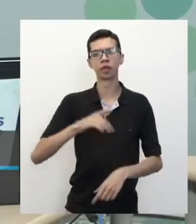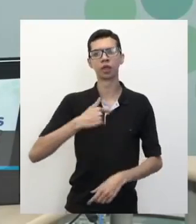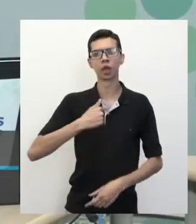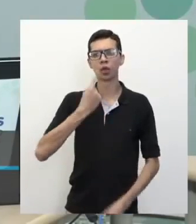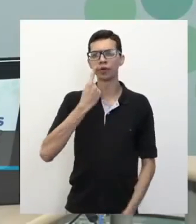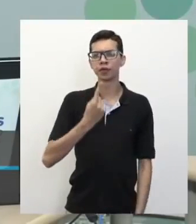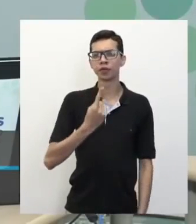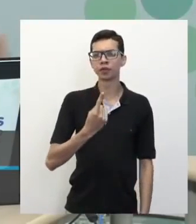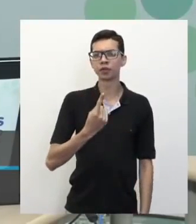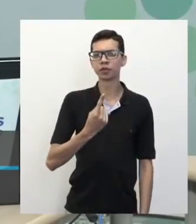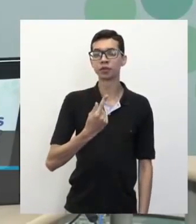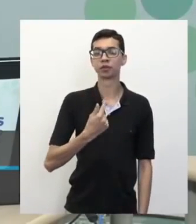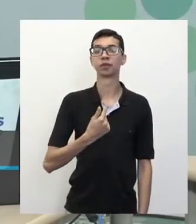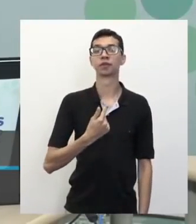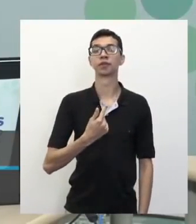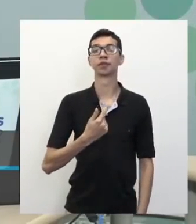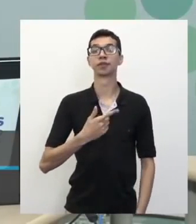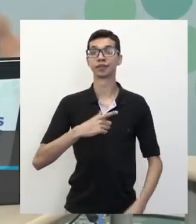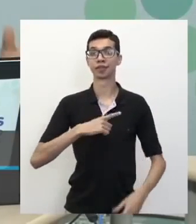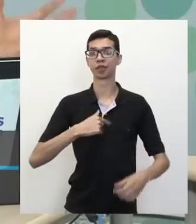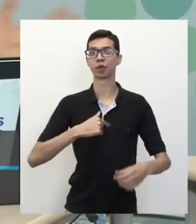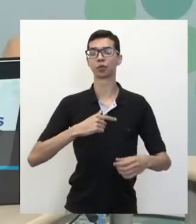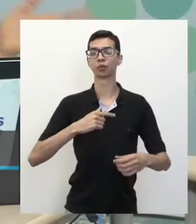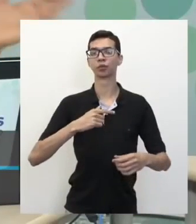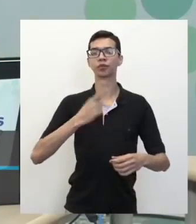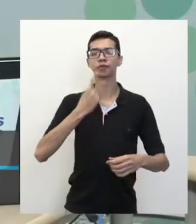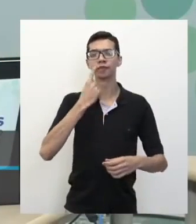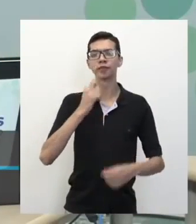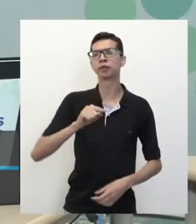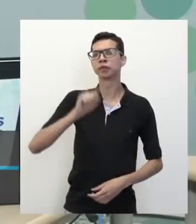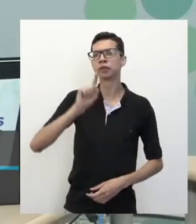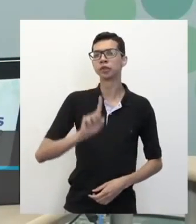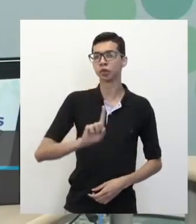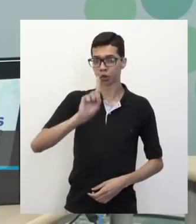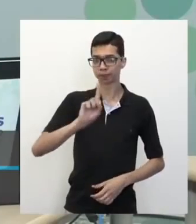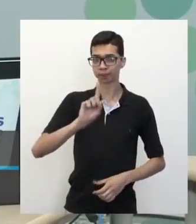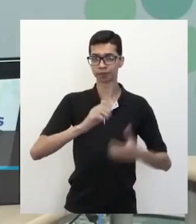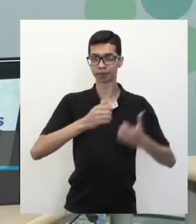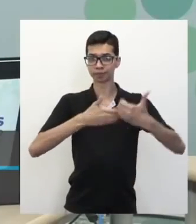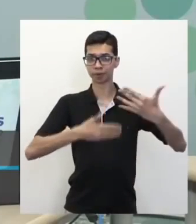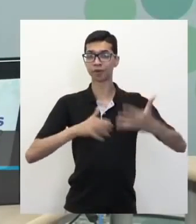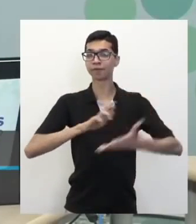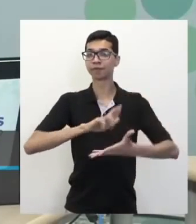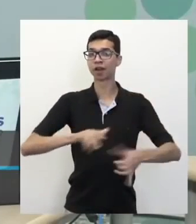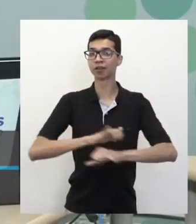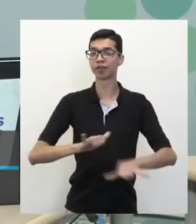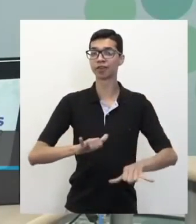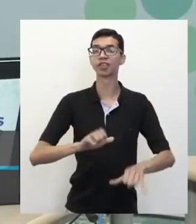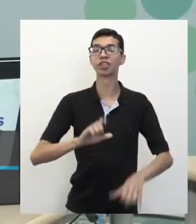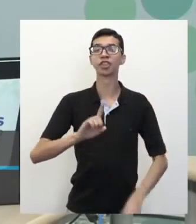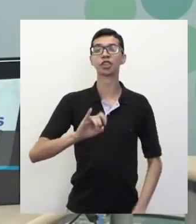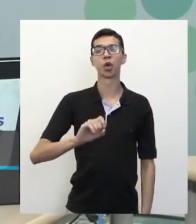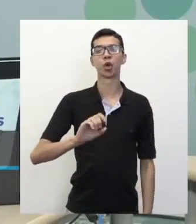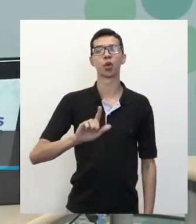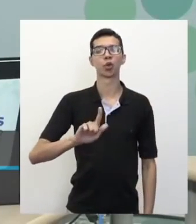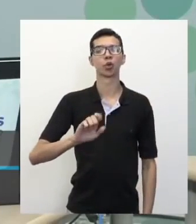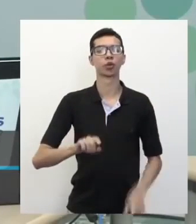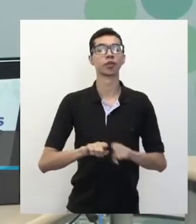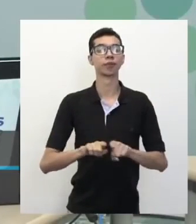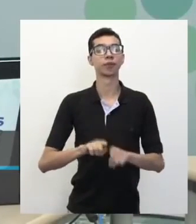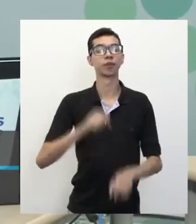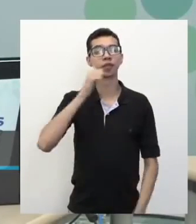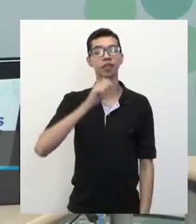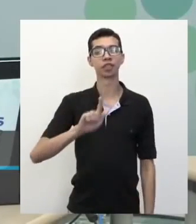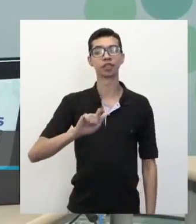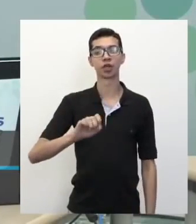fui subir mais um pouquinho e vários. Sim, é lógico que é lenda, como diz o Diogo Oliveira. A Giovana disse, não é, porque